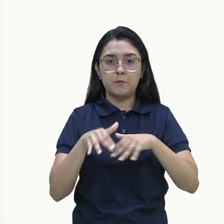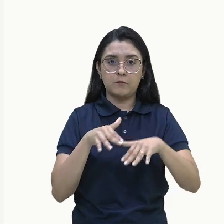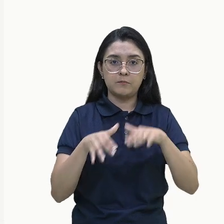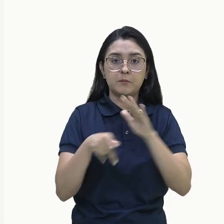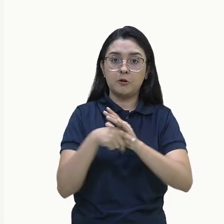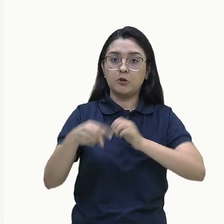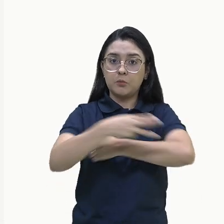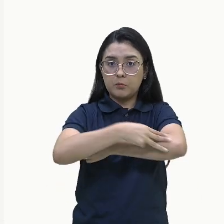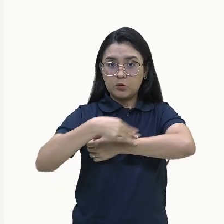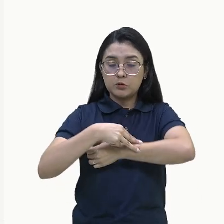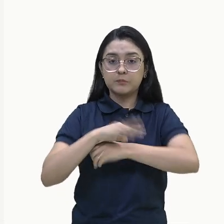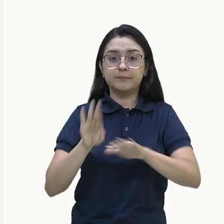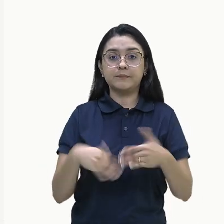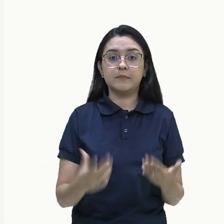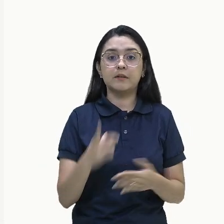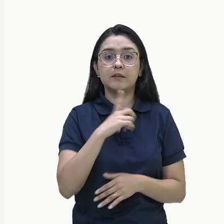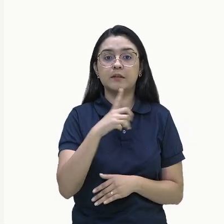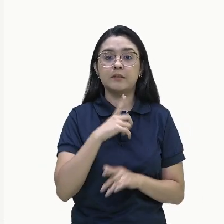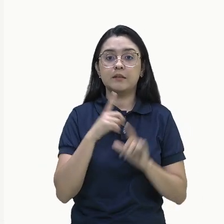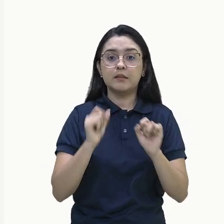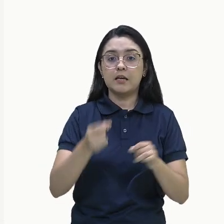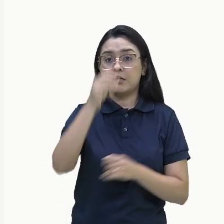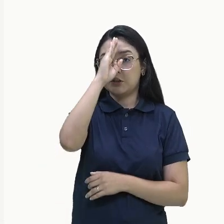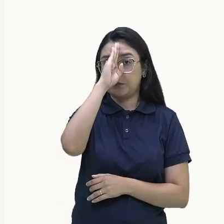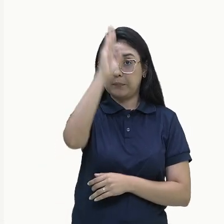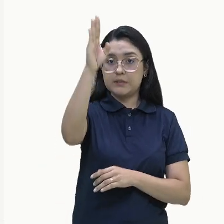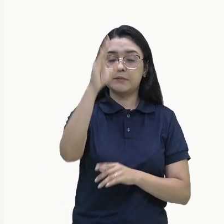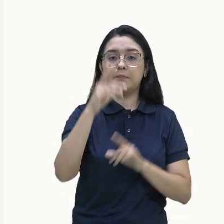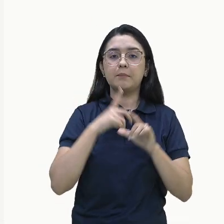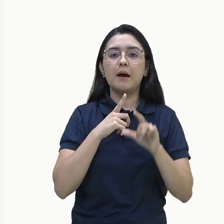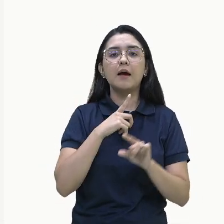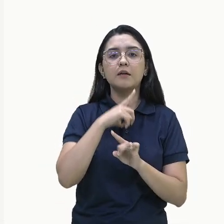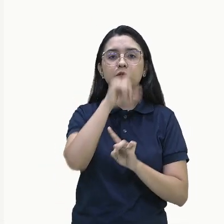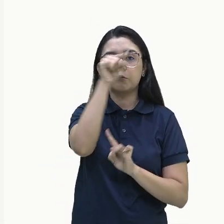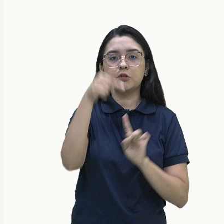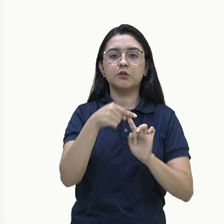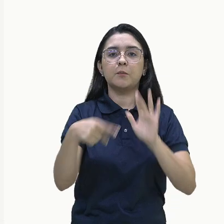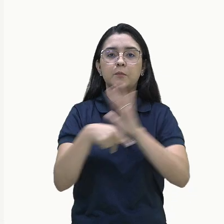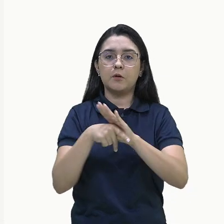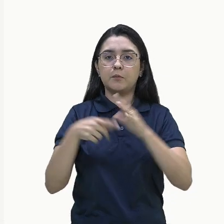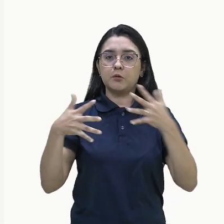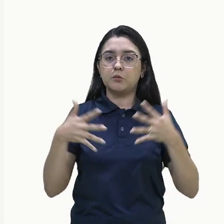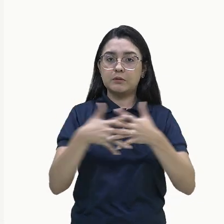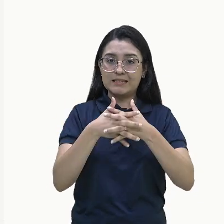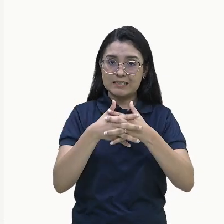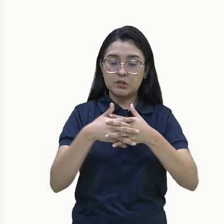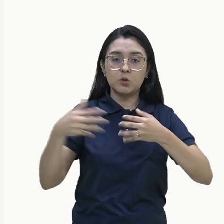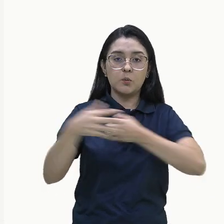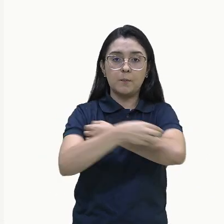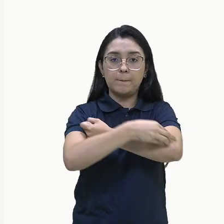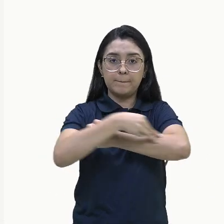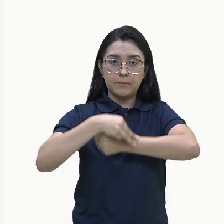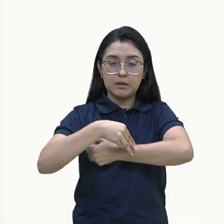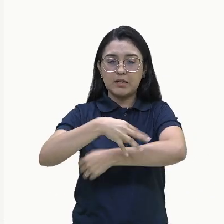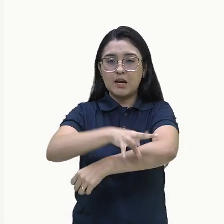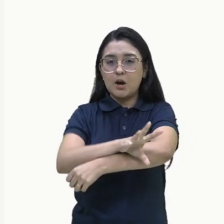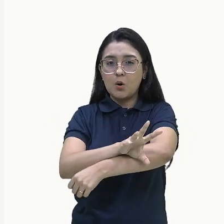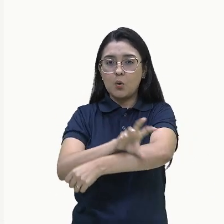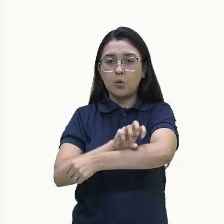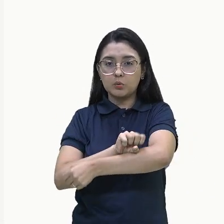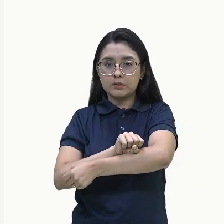só, aqui nós já temos uma das principais funções do tecido muscular, que é a